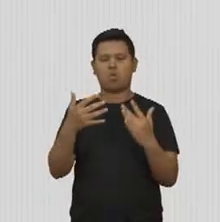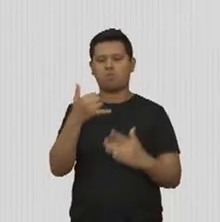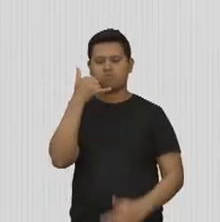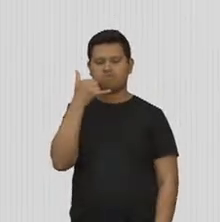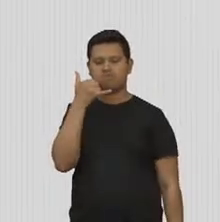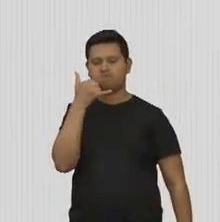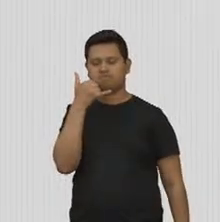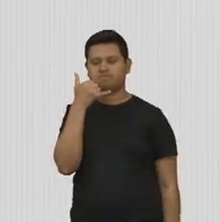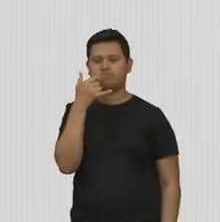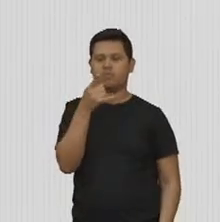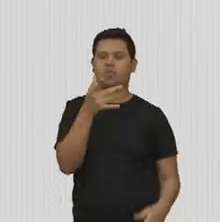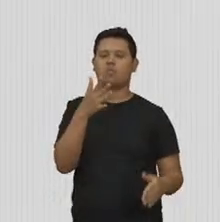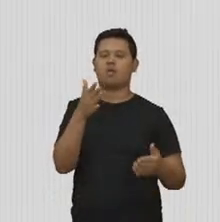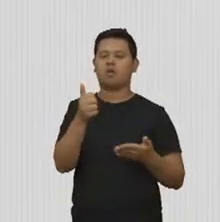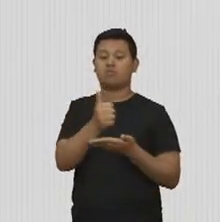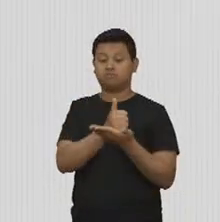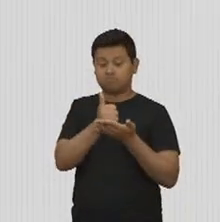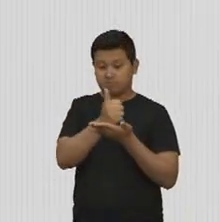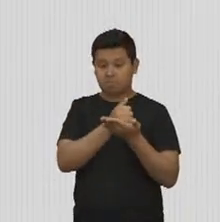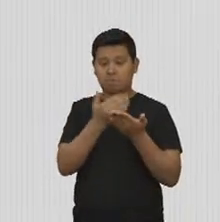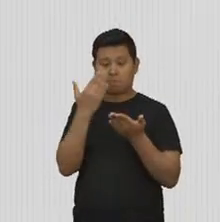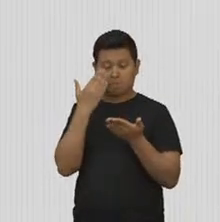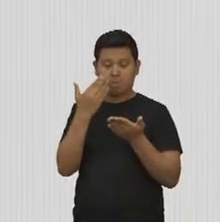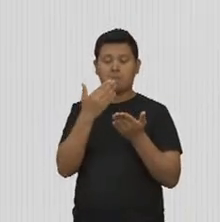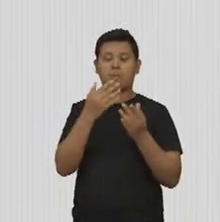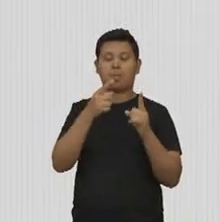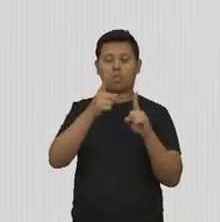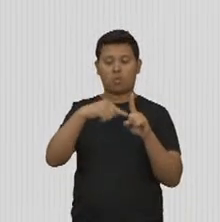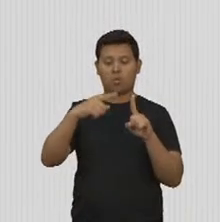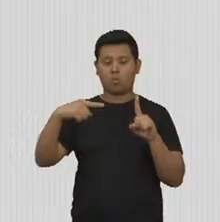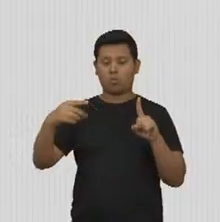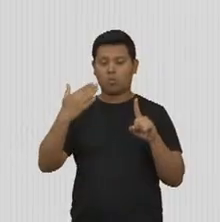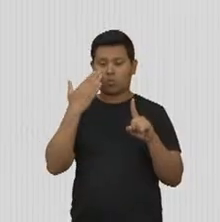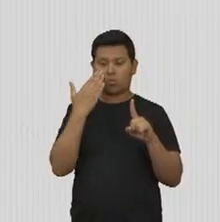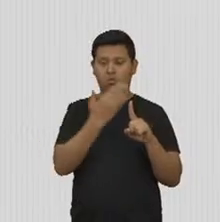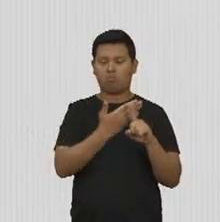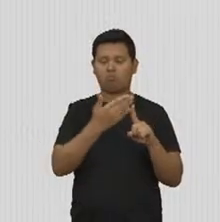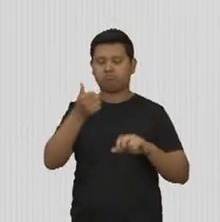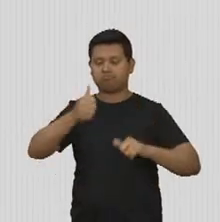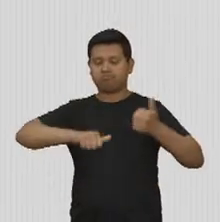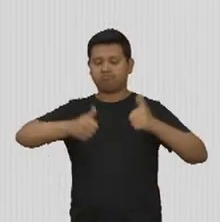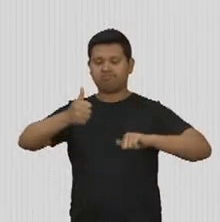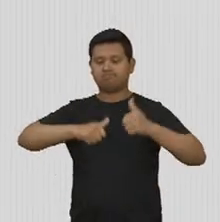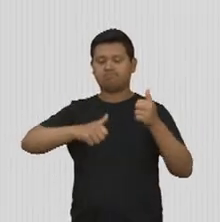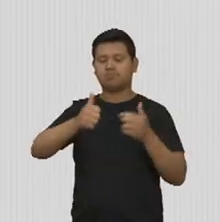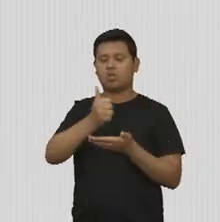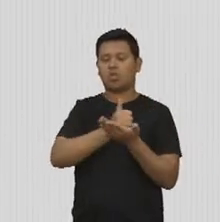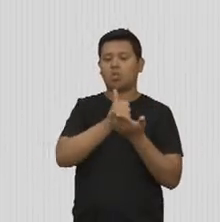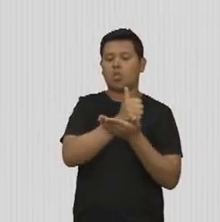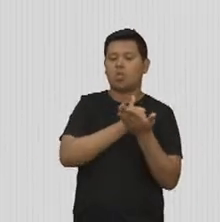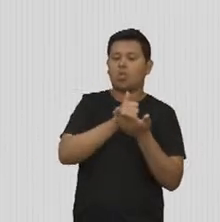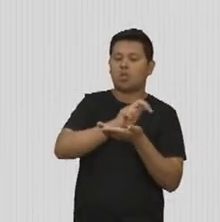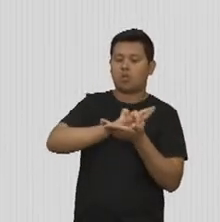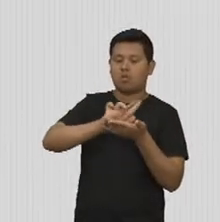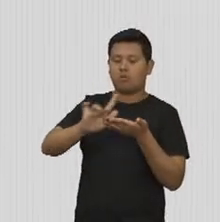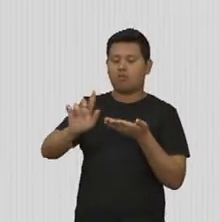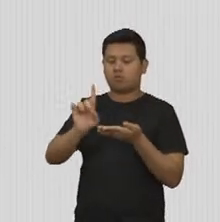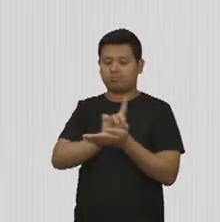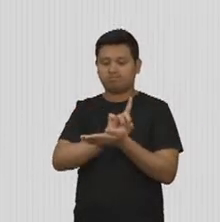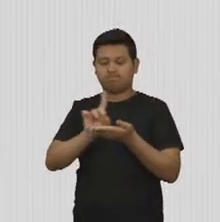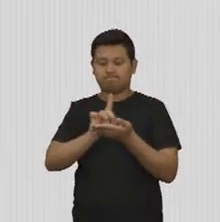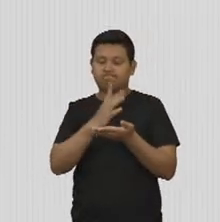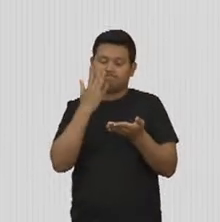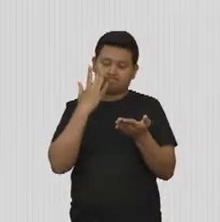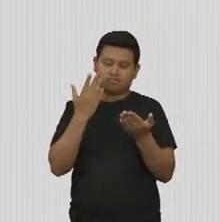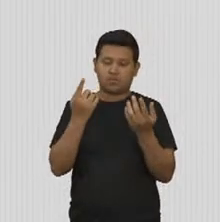telefone, em uma base de dados comuns, para que a gente consiga analisar essa base de dados, para que a gente consiga imprimir alguma